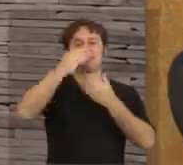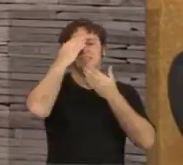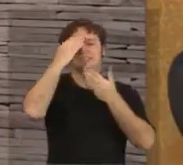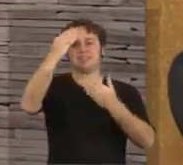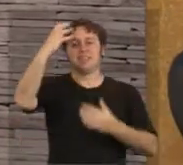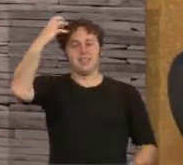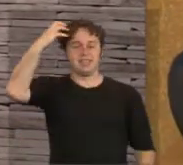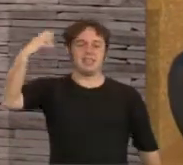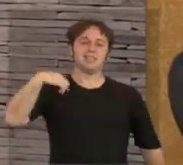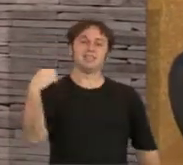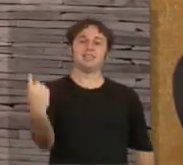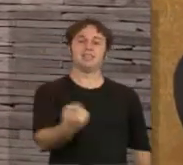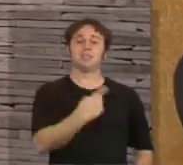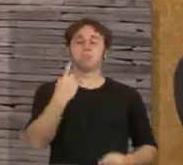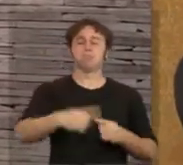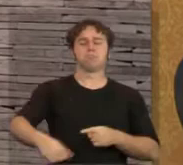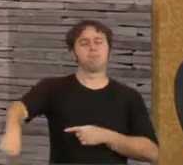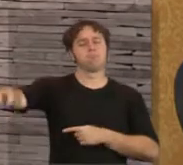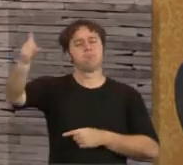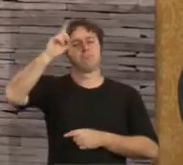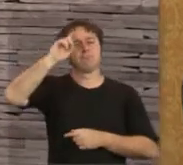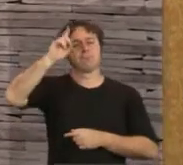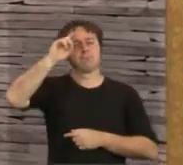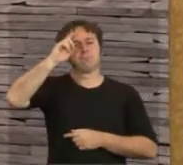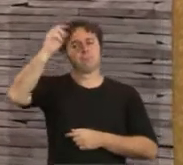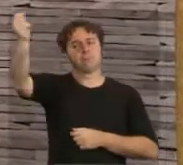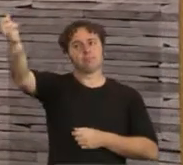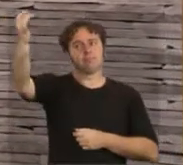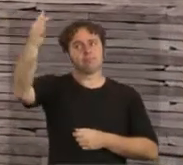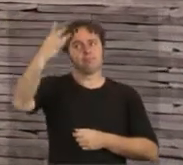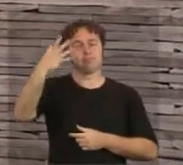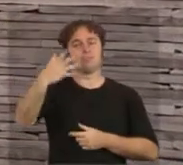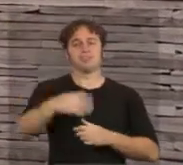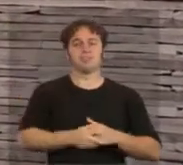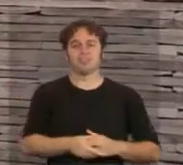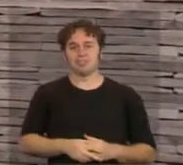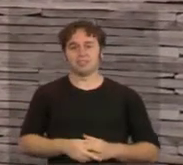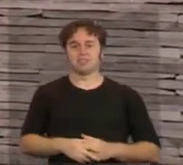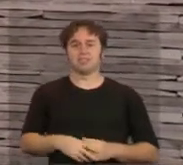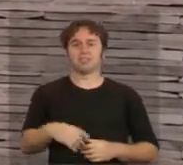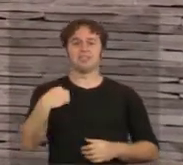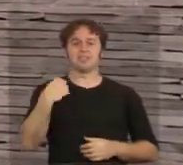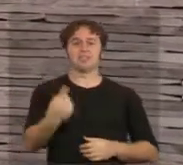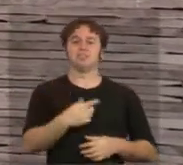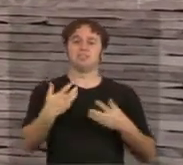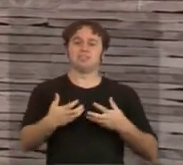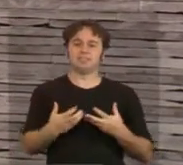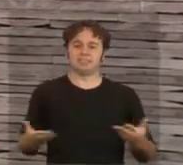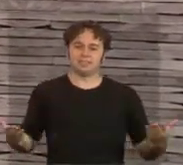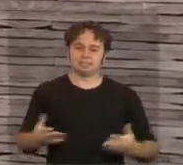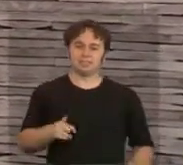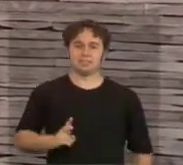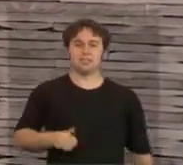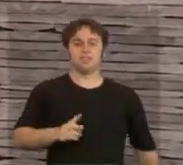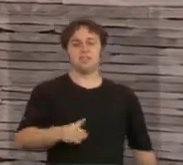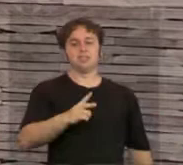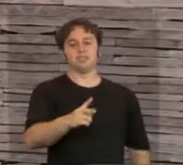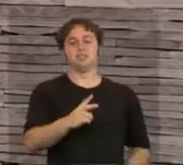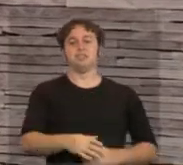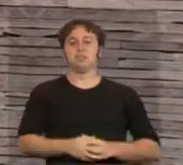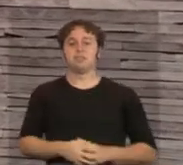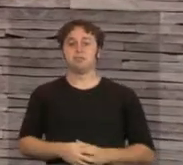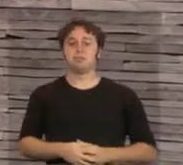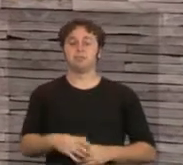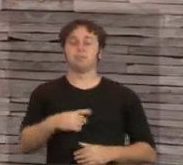graças vos damos, soberana Rainha, pelos benefícios que todos os dias recebemos de vossas mãos liberais. Dignai-vos agora e para